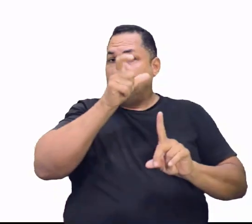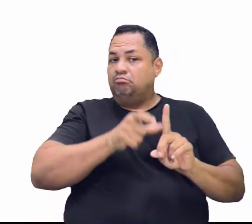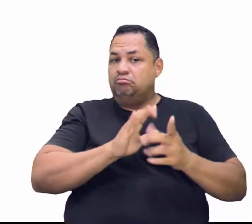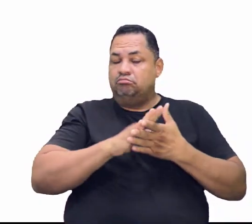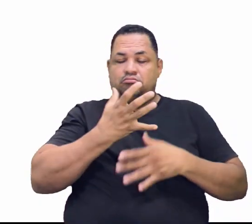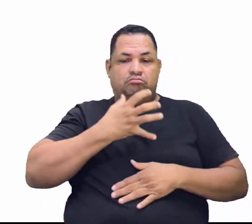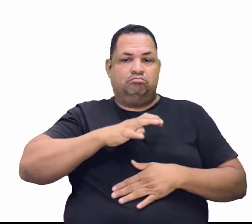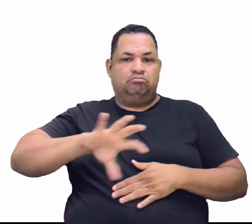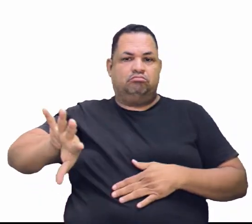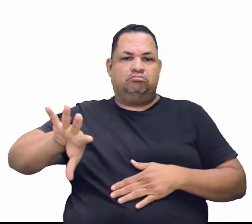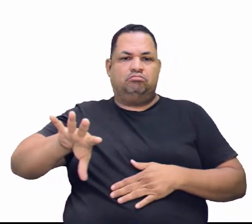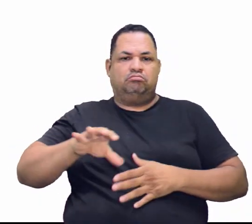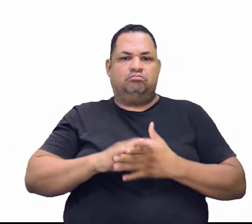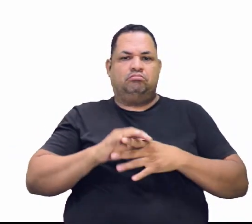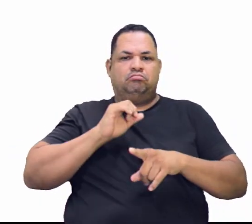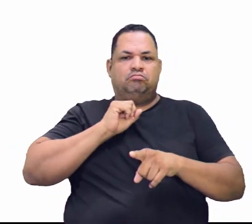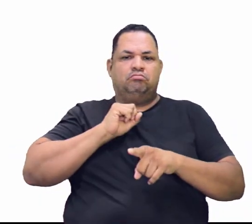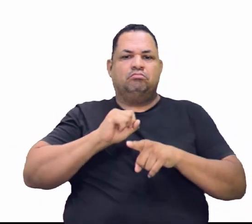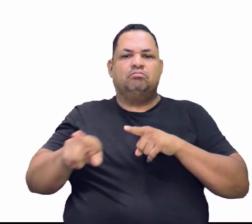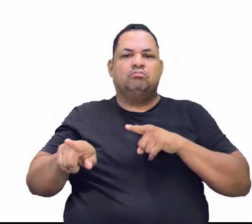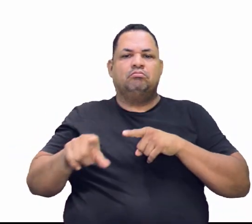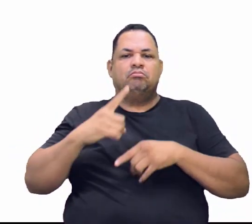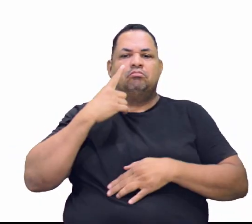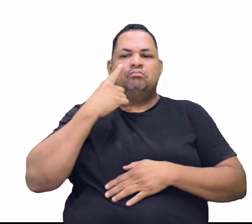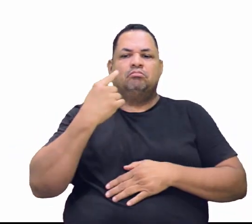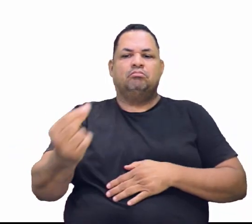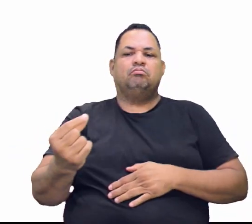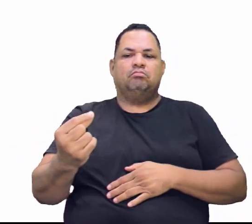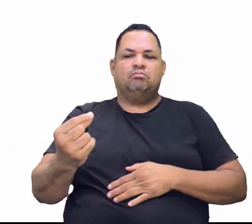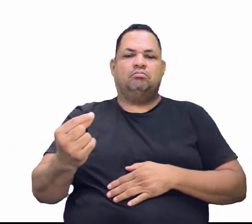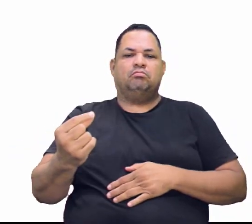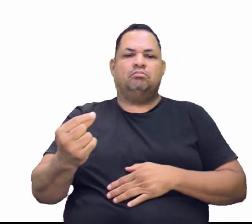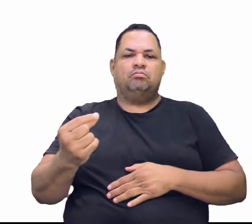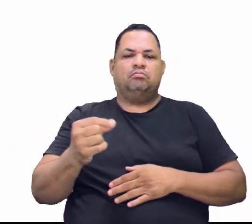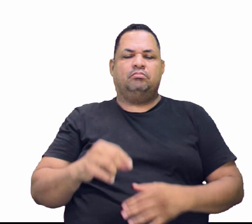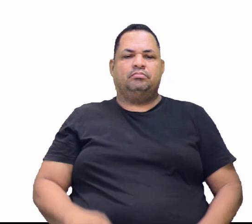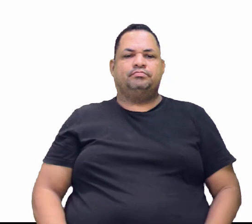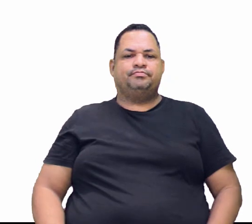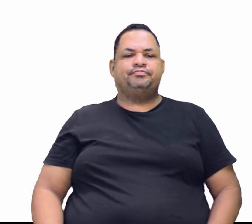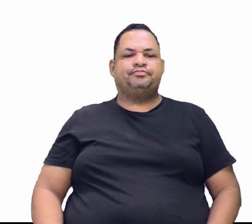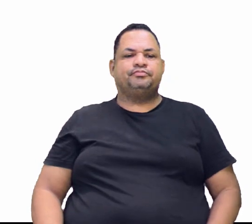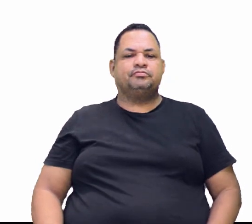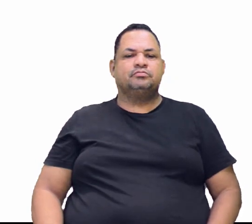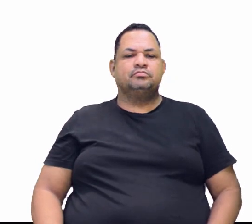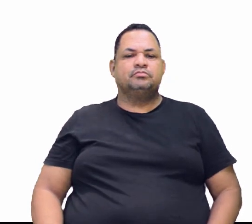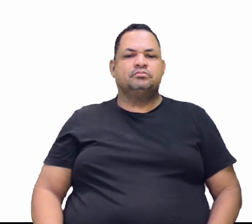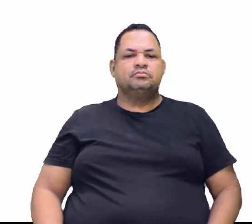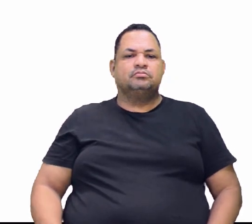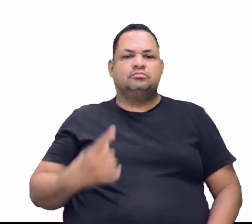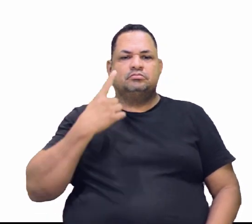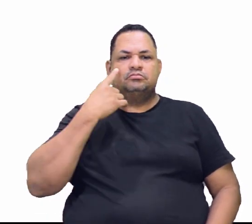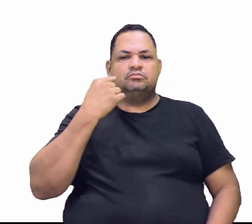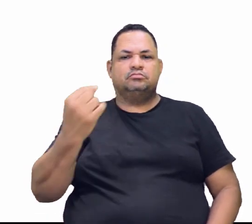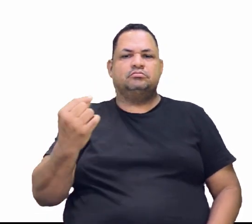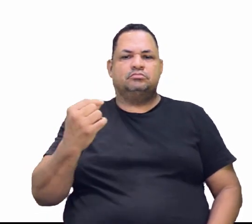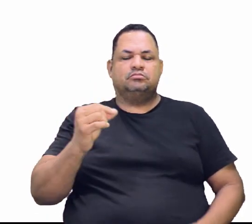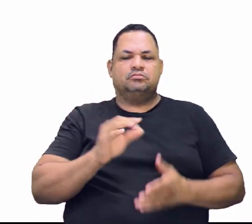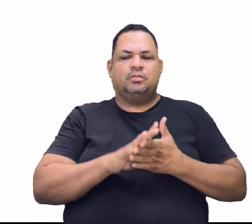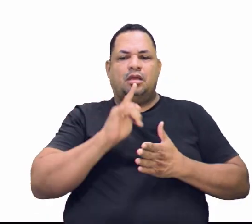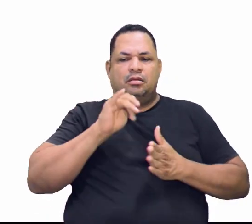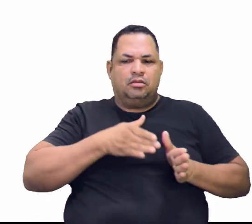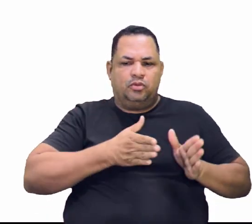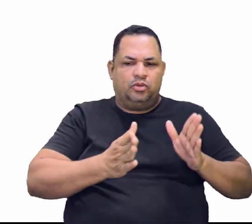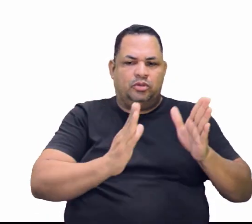que ele fez? Vazou, fugiu, meteu o pé. Ele foge para o Guaporé,